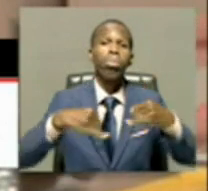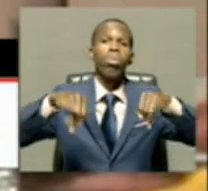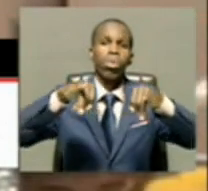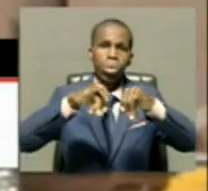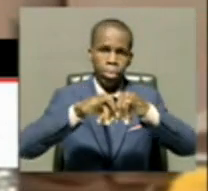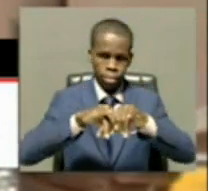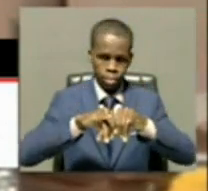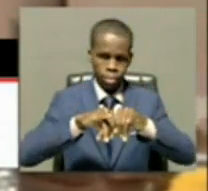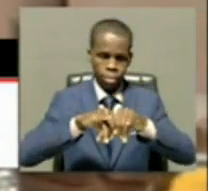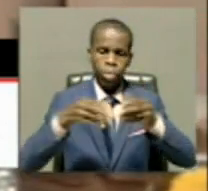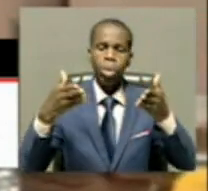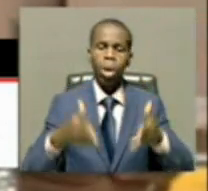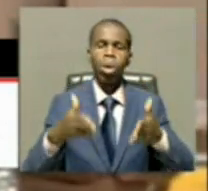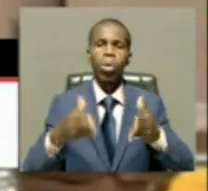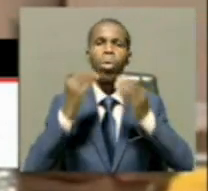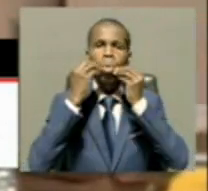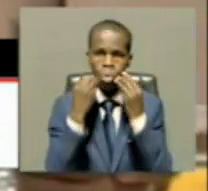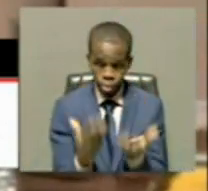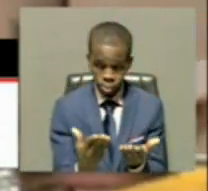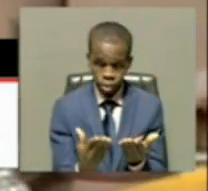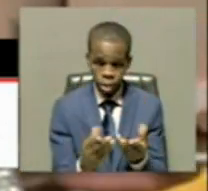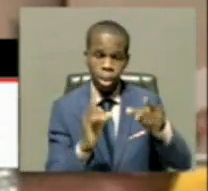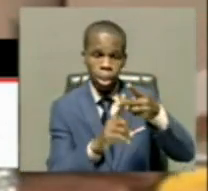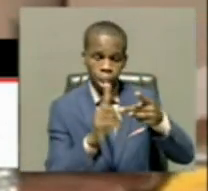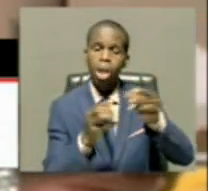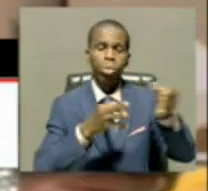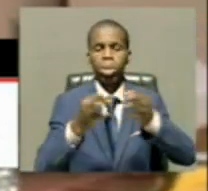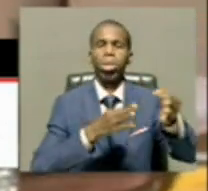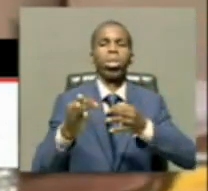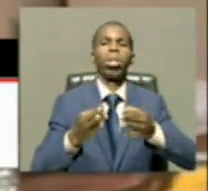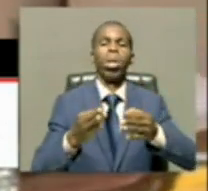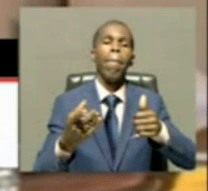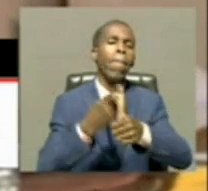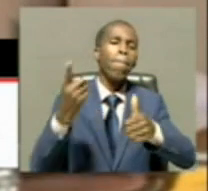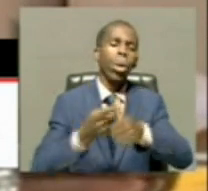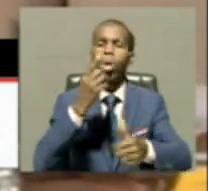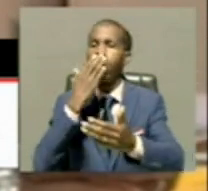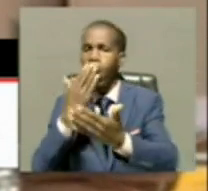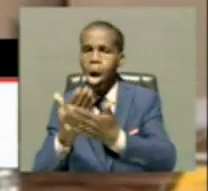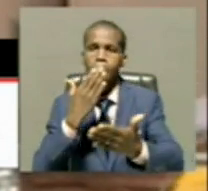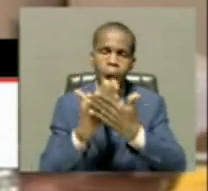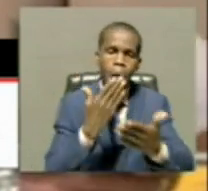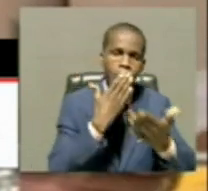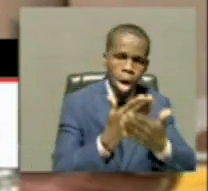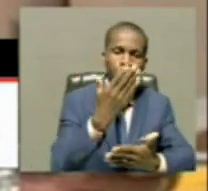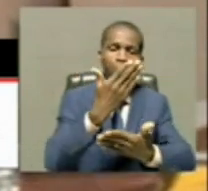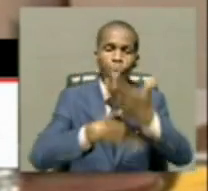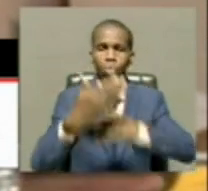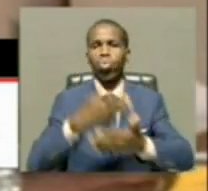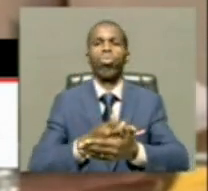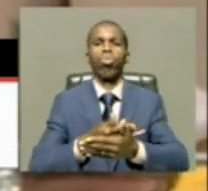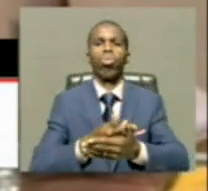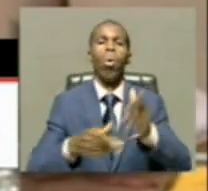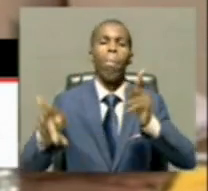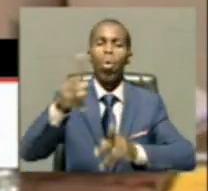transportá-lo. E nós, antes de fazermos aqui uma incursão, eu gostaria de agradecer, em nome de todos os vilanos e